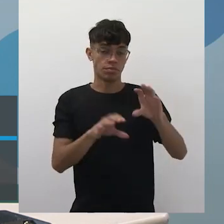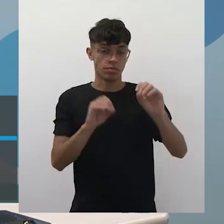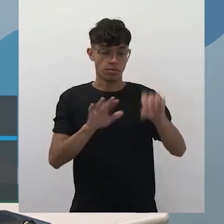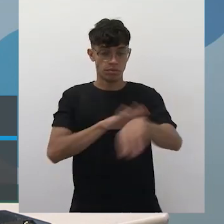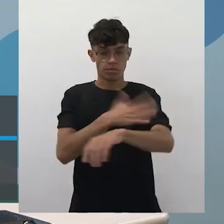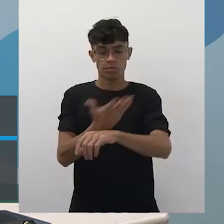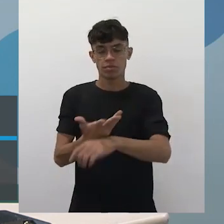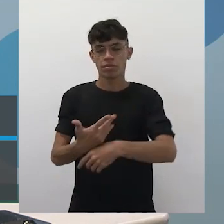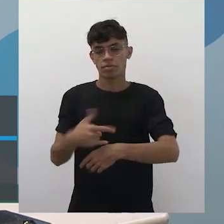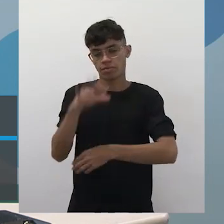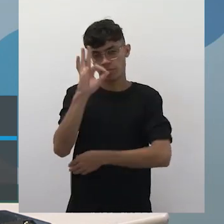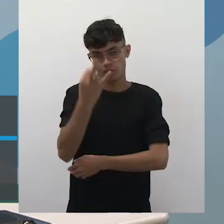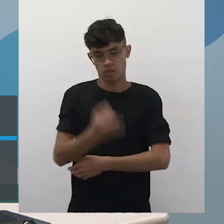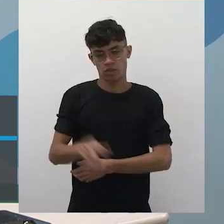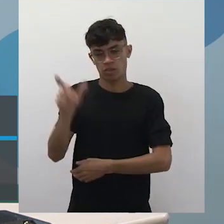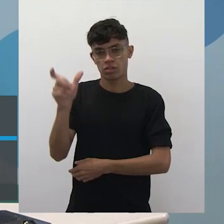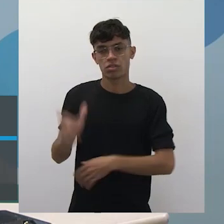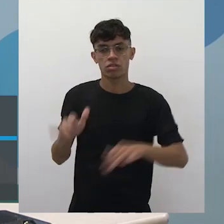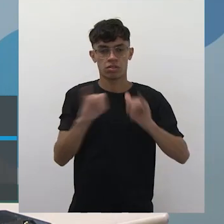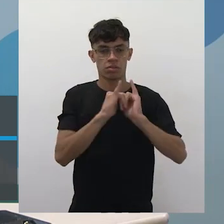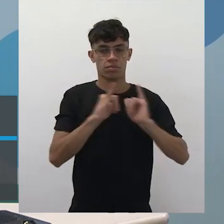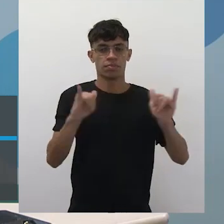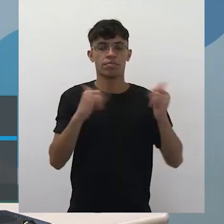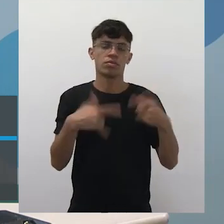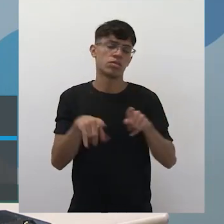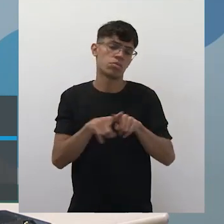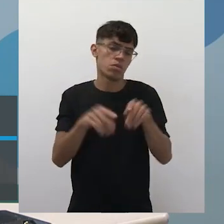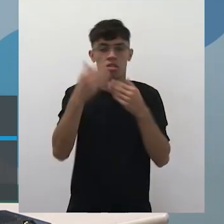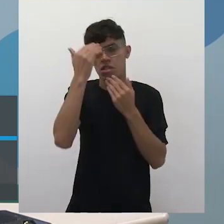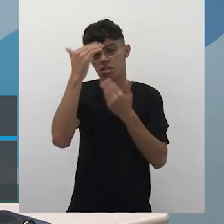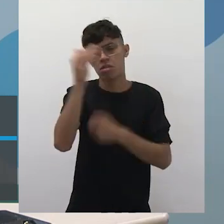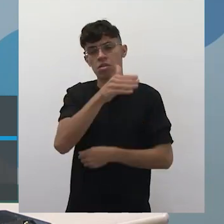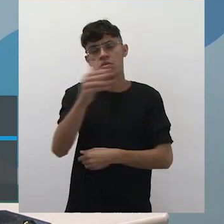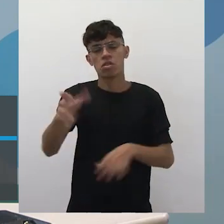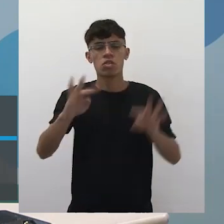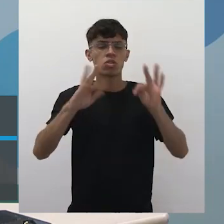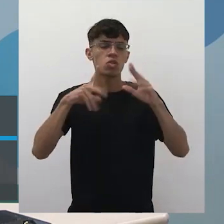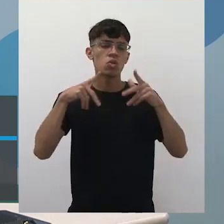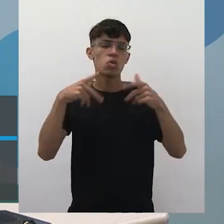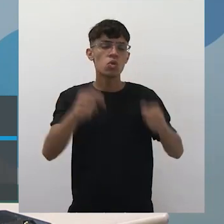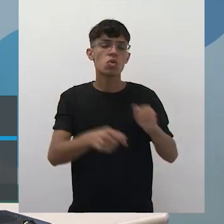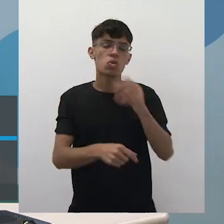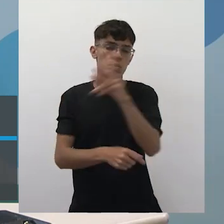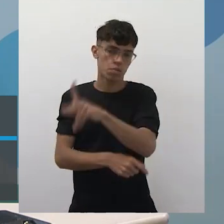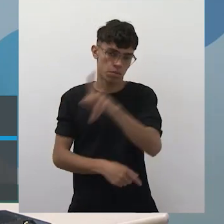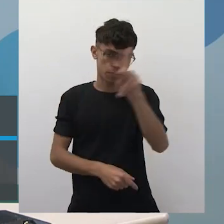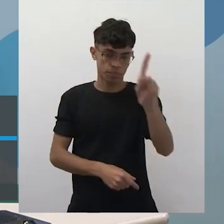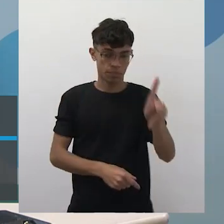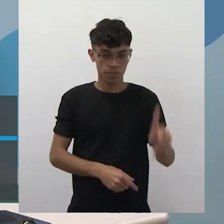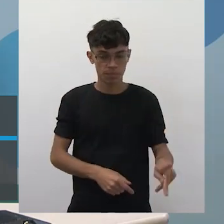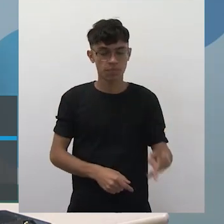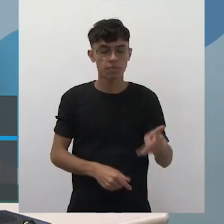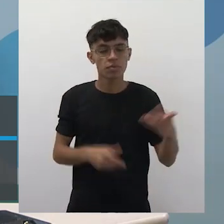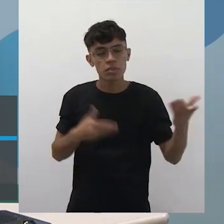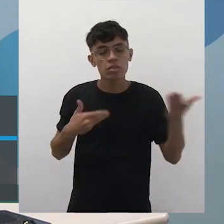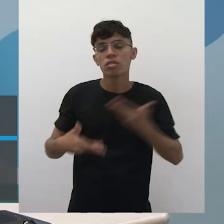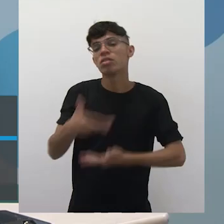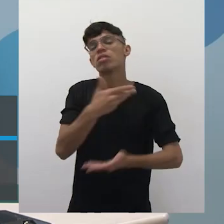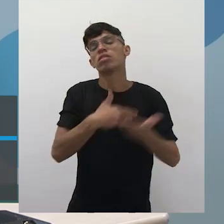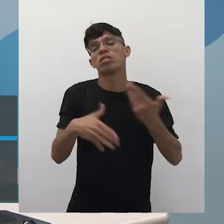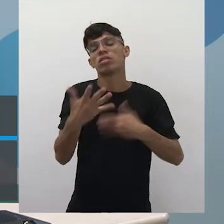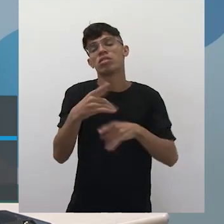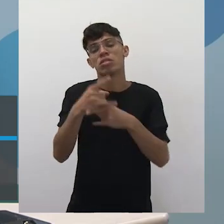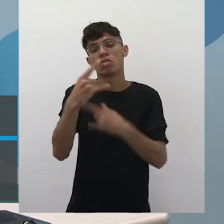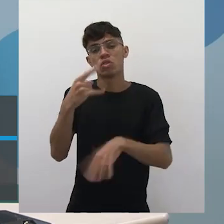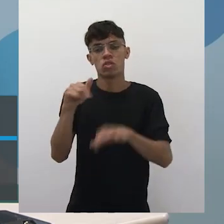perfeita o que você acabou de dizer para nós. E também agradeço a participação de todos os professores e professoras nas considerações do nosso